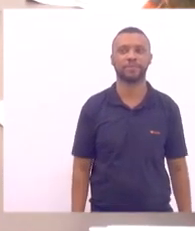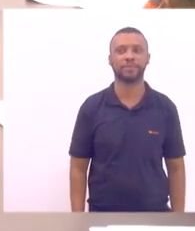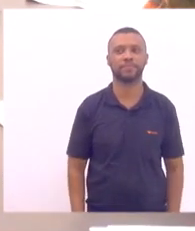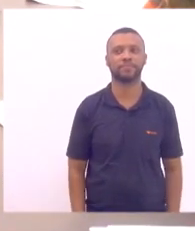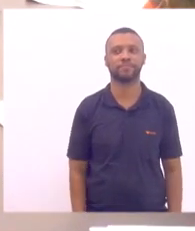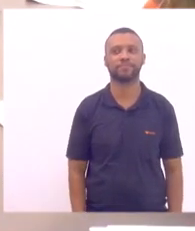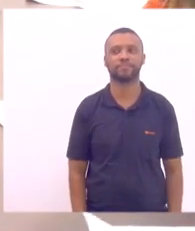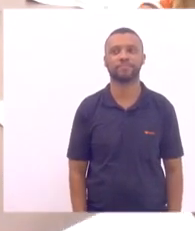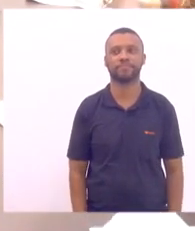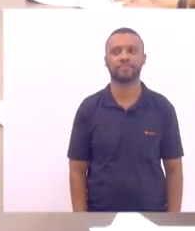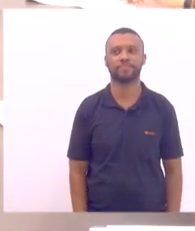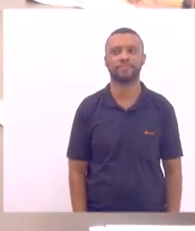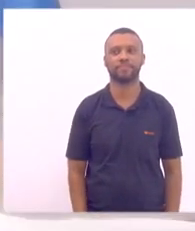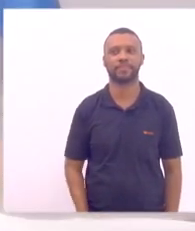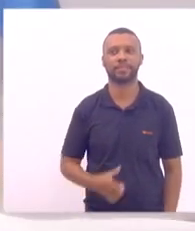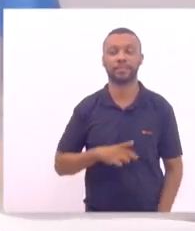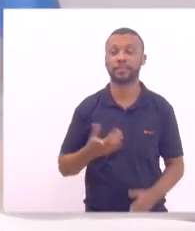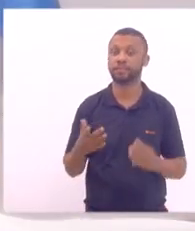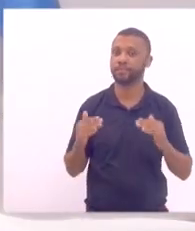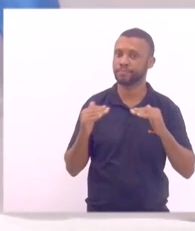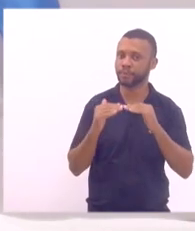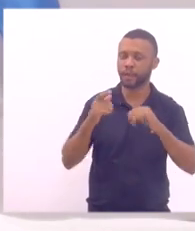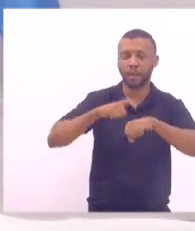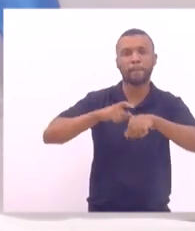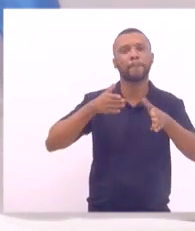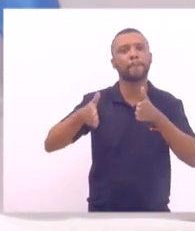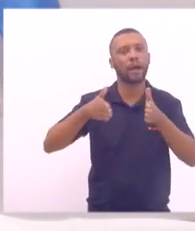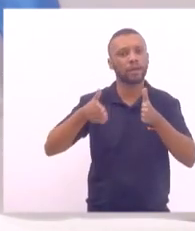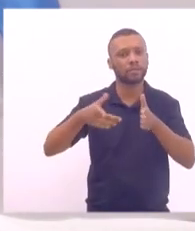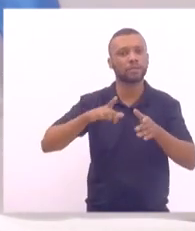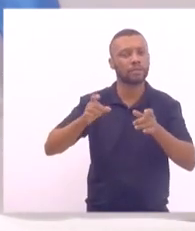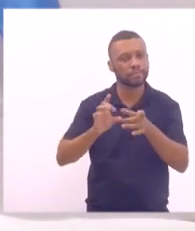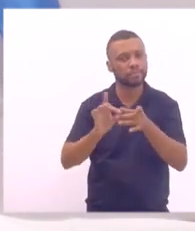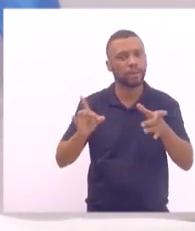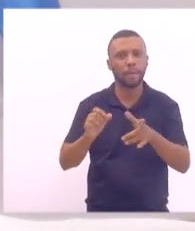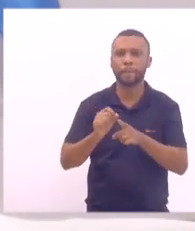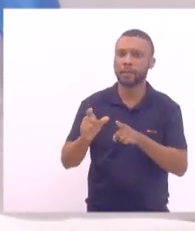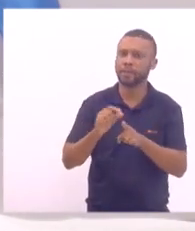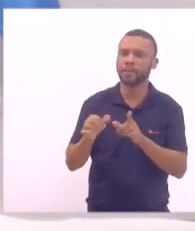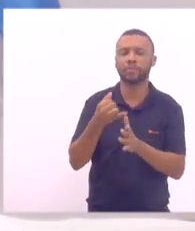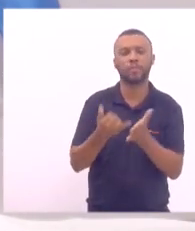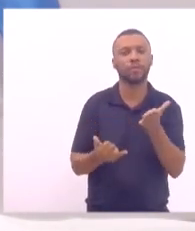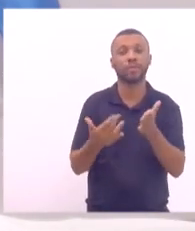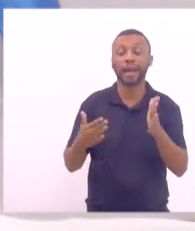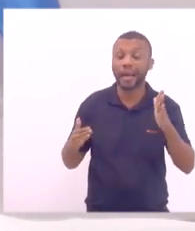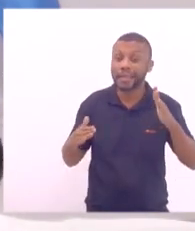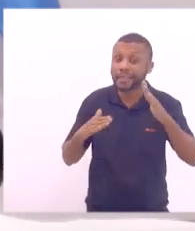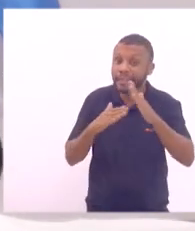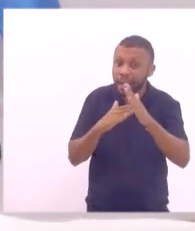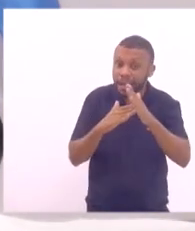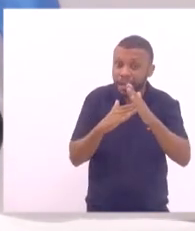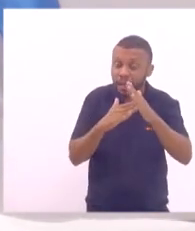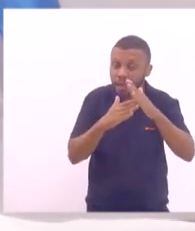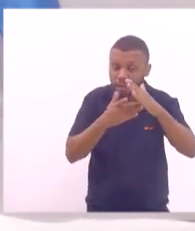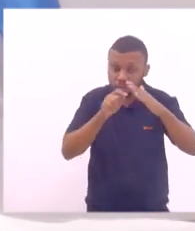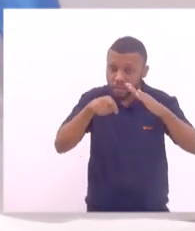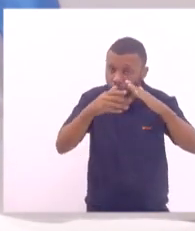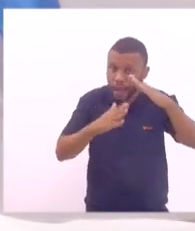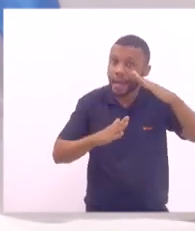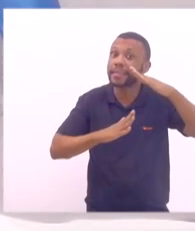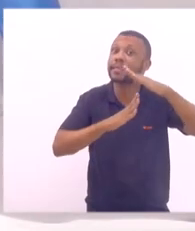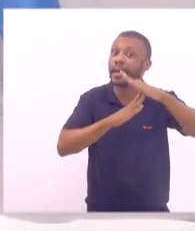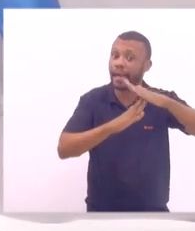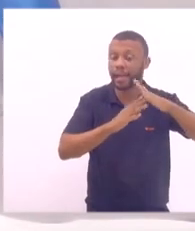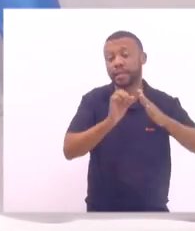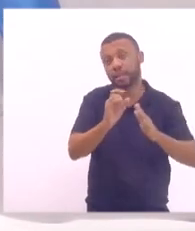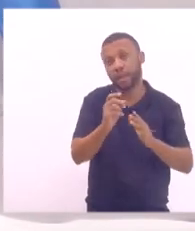Desde que requerido dentro do prazo do artigo 30, o inciso 1º, fica permitido o parcelamento do imposto em até Se